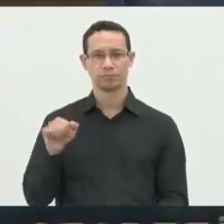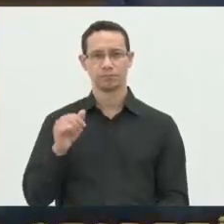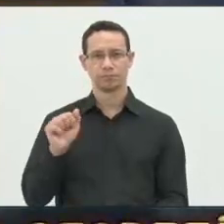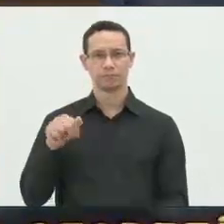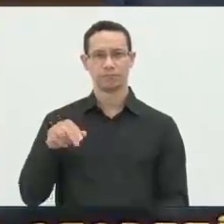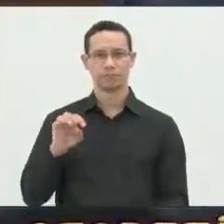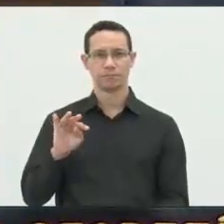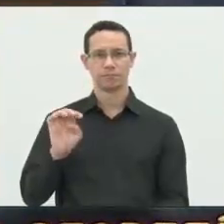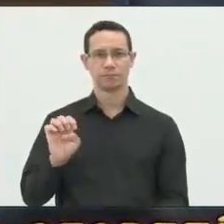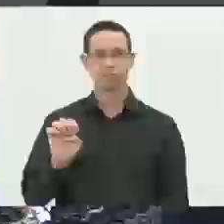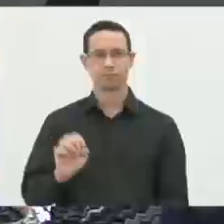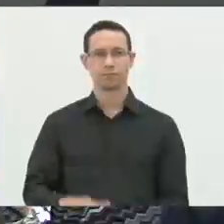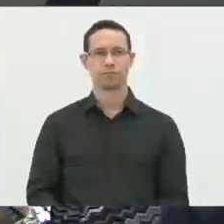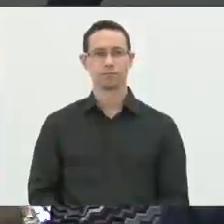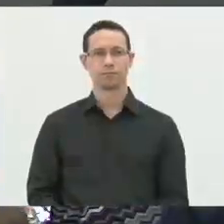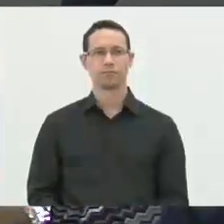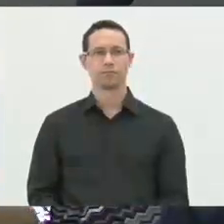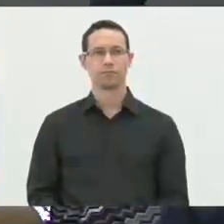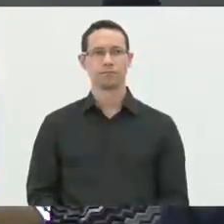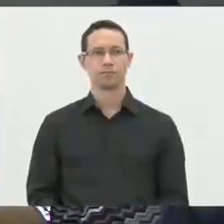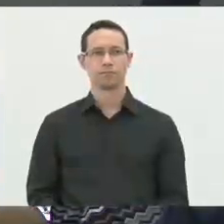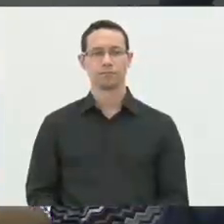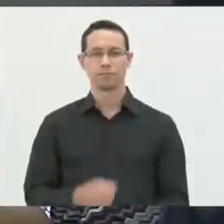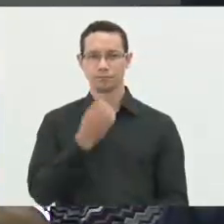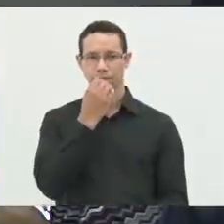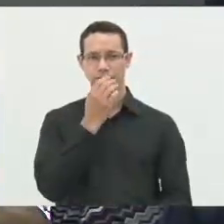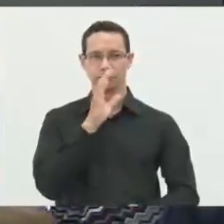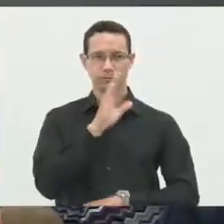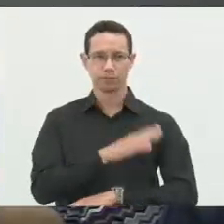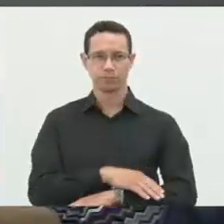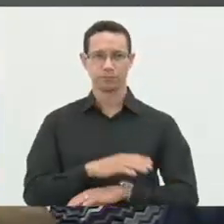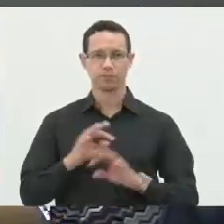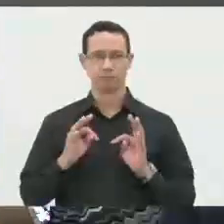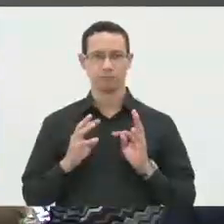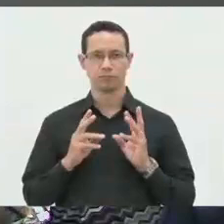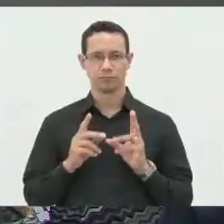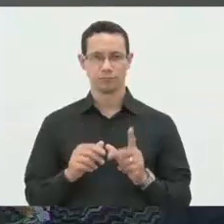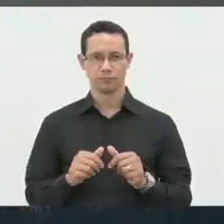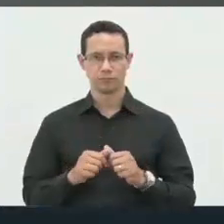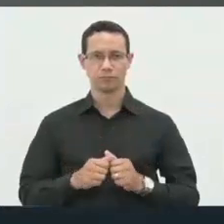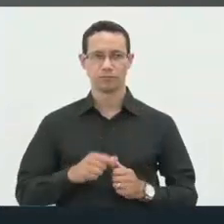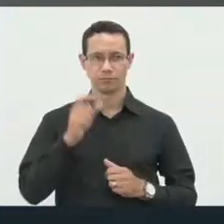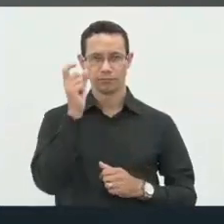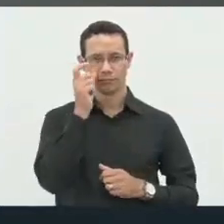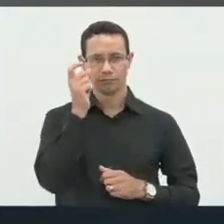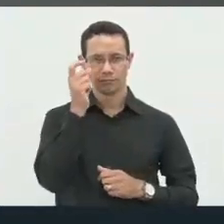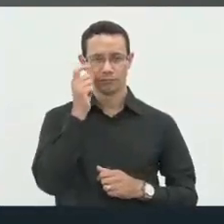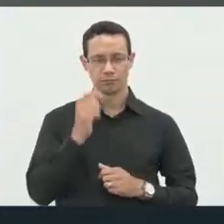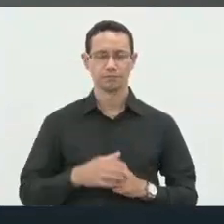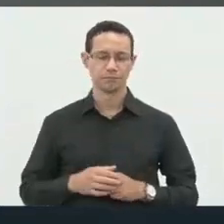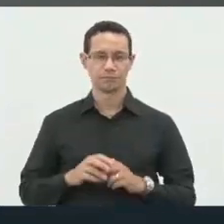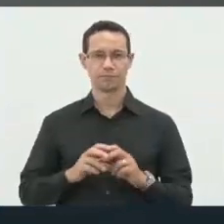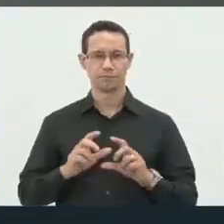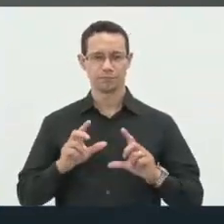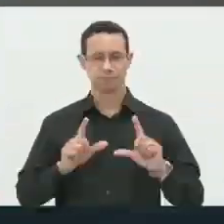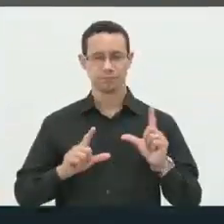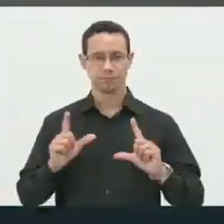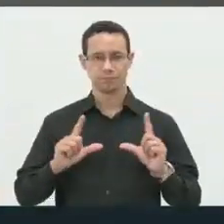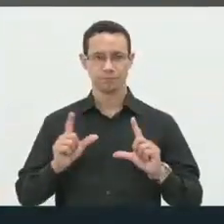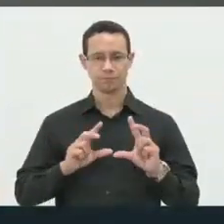Pietá Boa tarde a todos que nos assistem pela TV Câmara